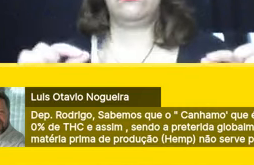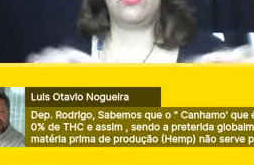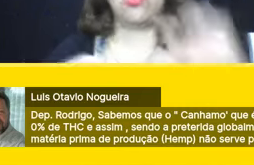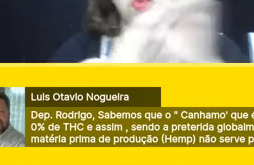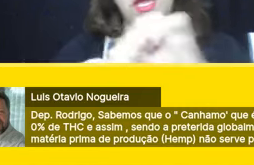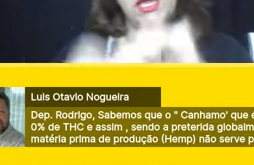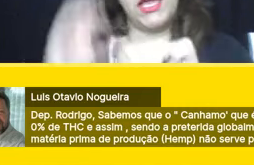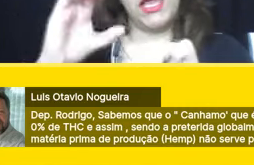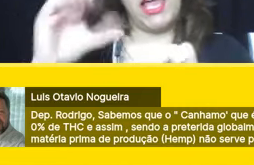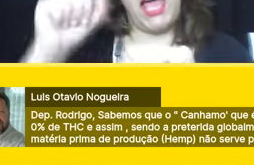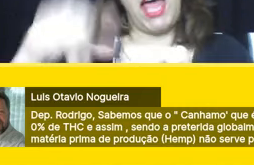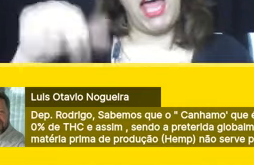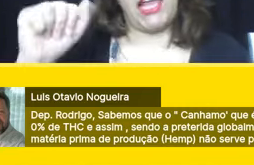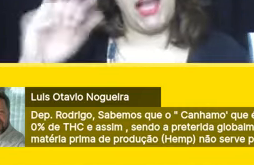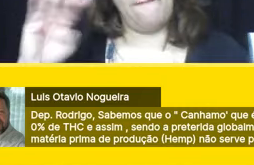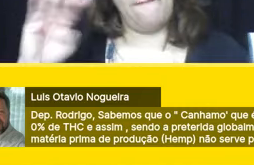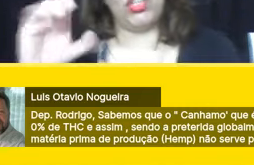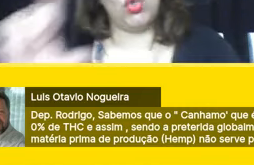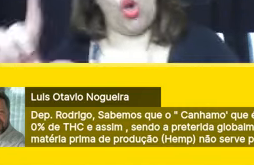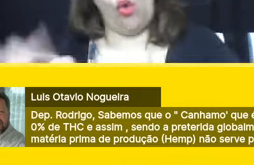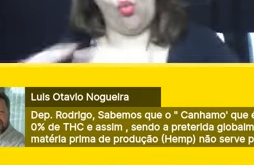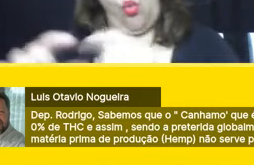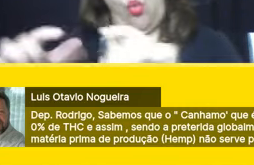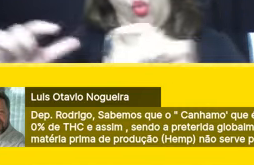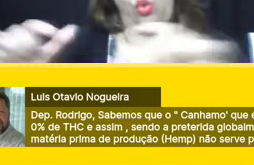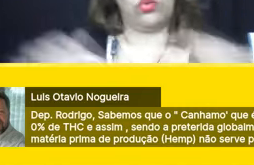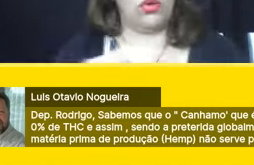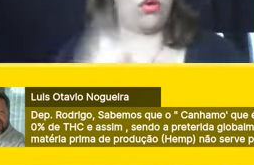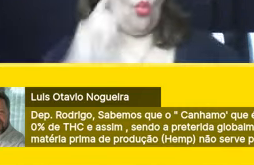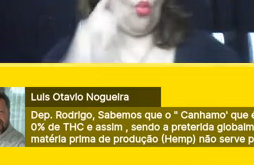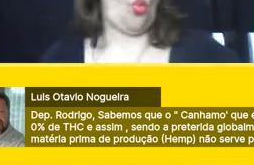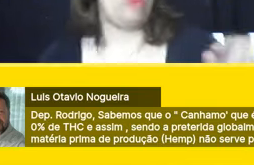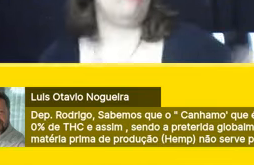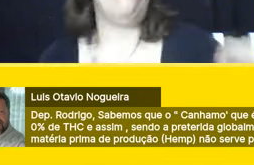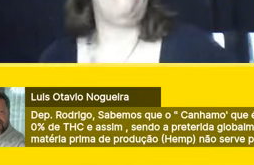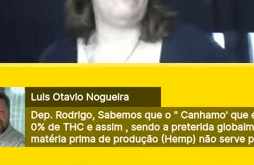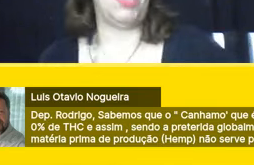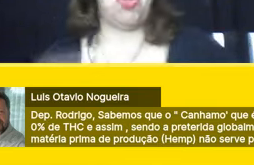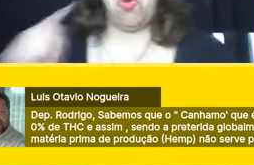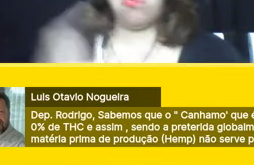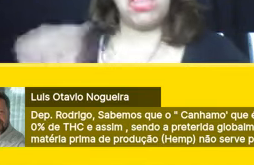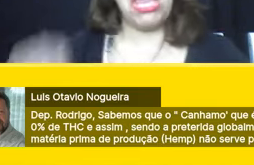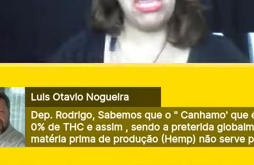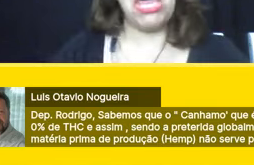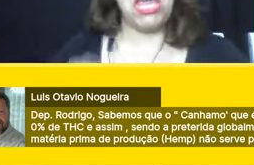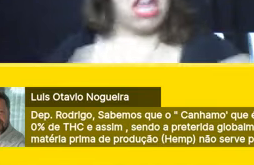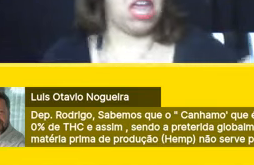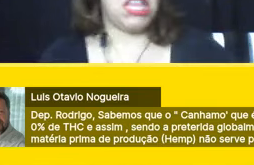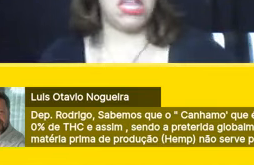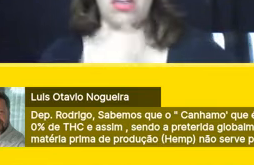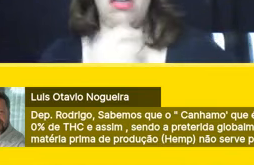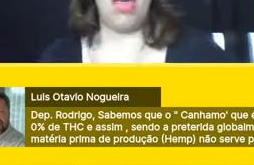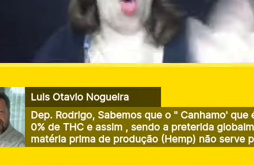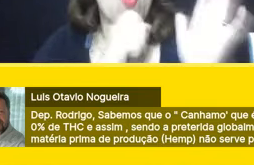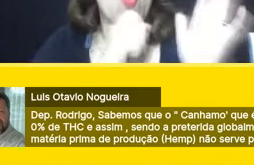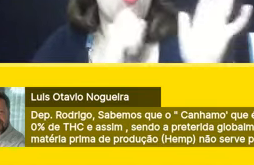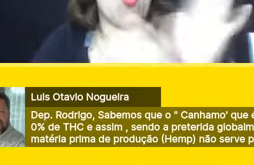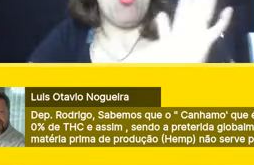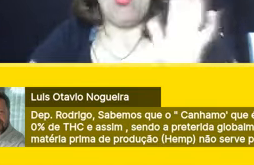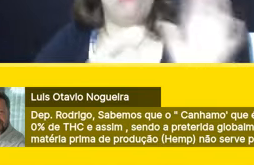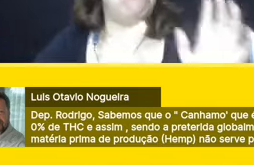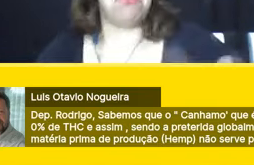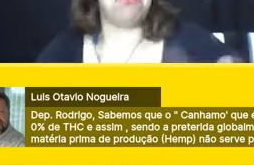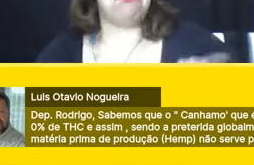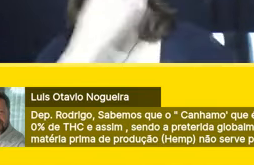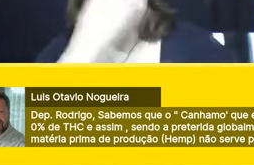da maconha, tá certo? Então, eu sou totalmente favorável a isso mesmo. A plantação do cânhamo eu sou favorável, não tenho dúvida disso. Agora, não